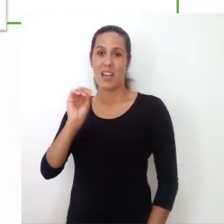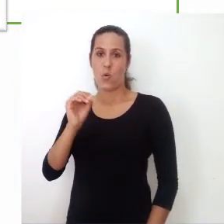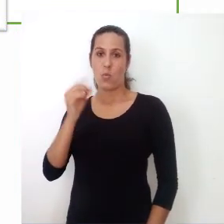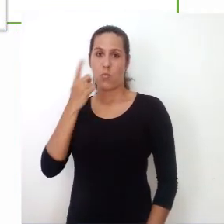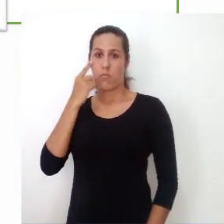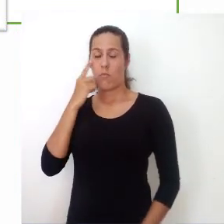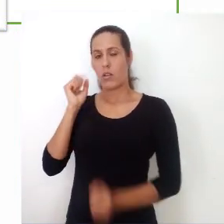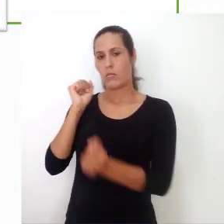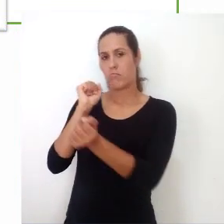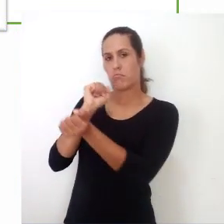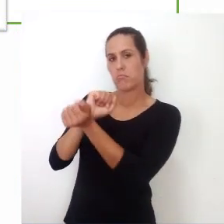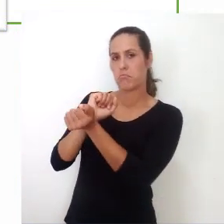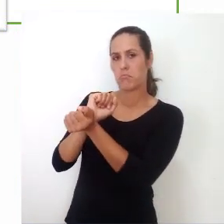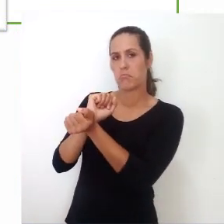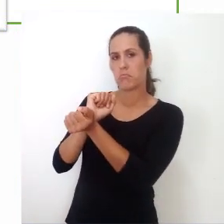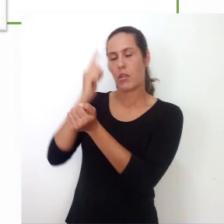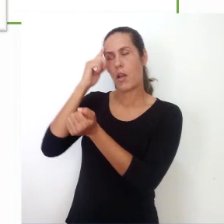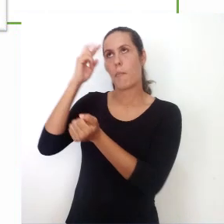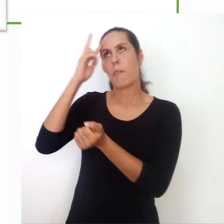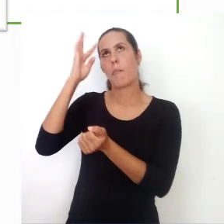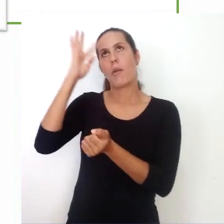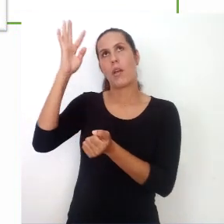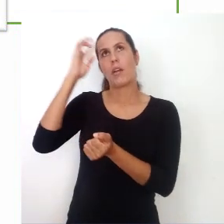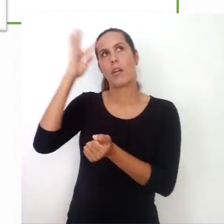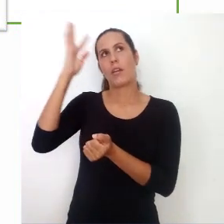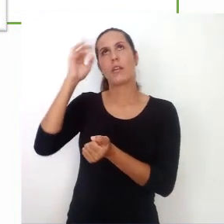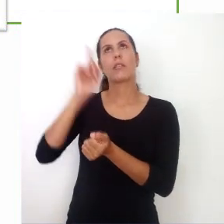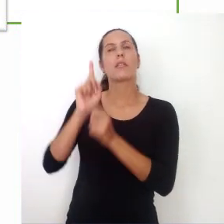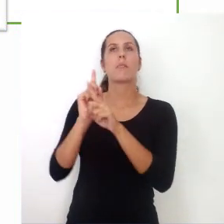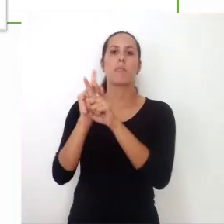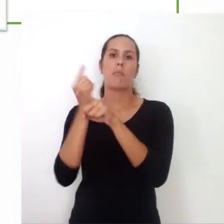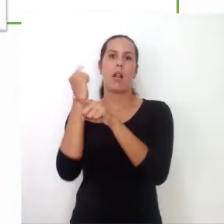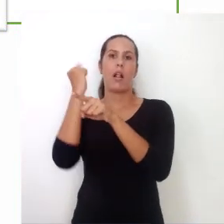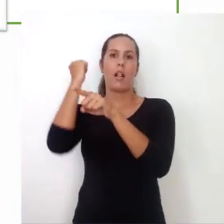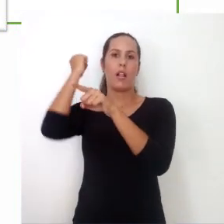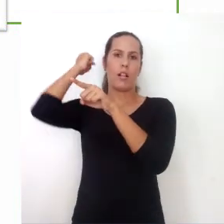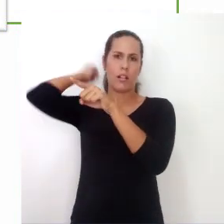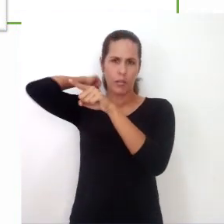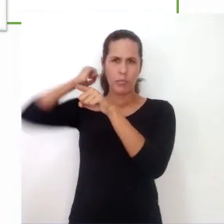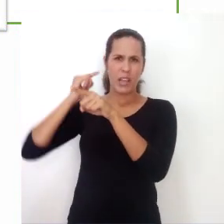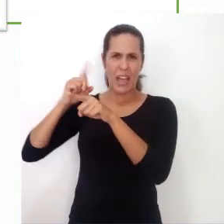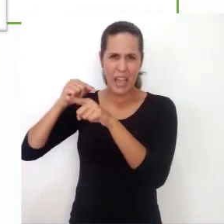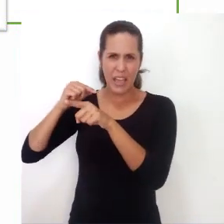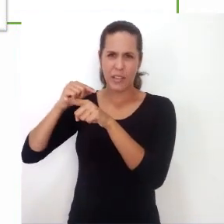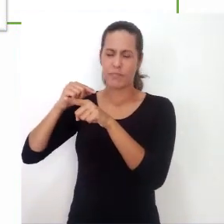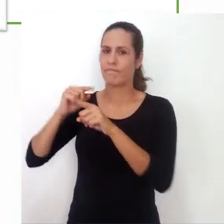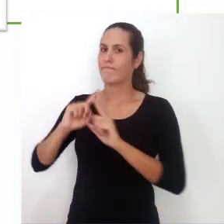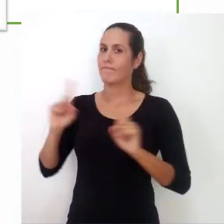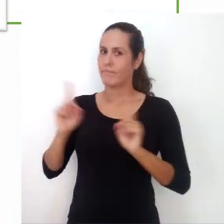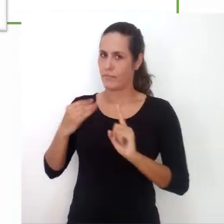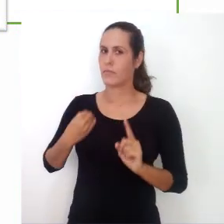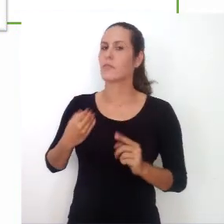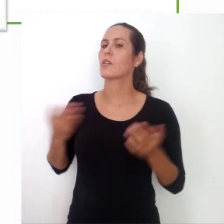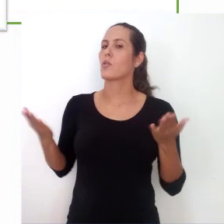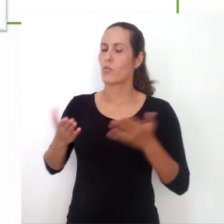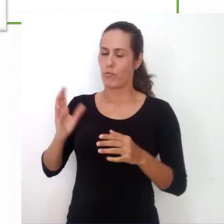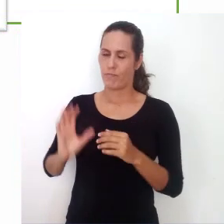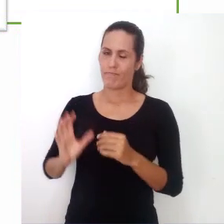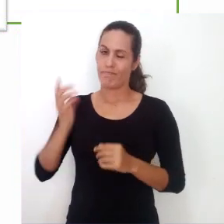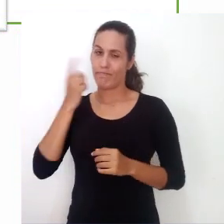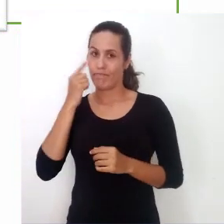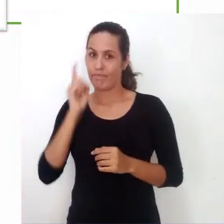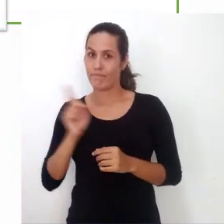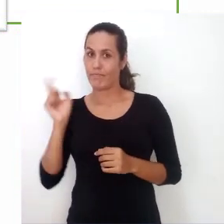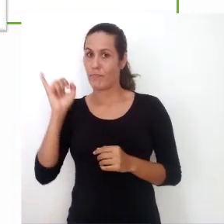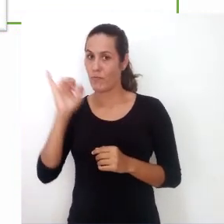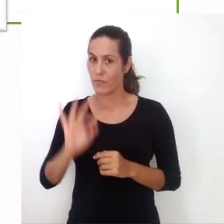palavra escravidão vai nos remeter a quê? A uma questão do passado. Mas aí nós temos uma